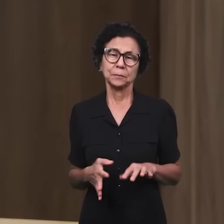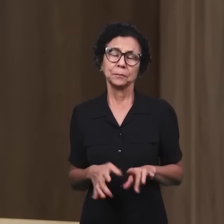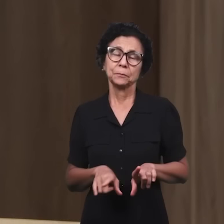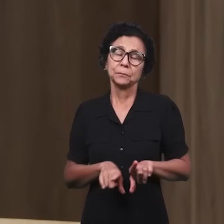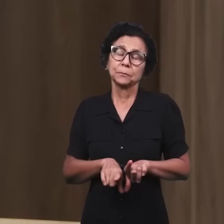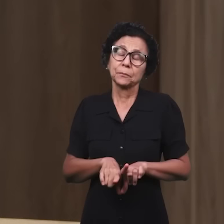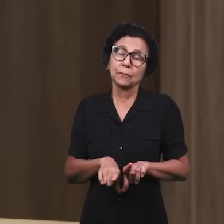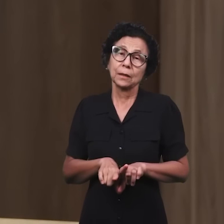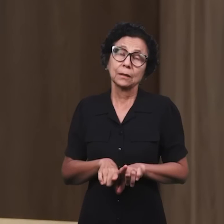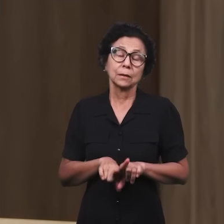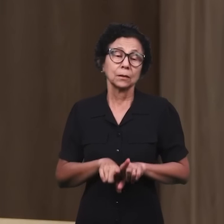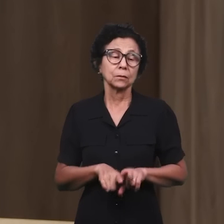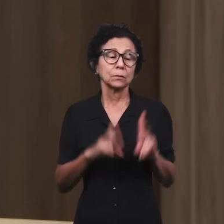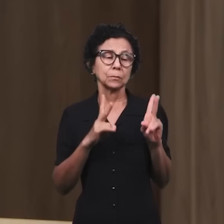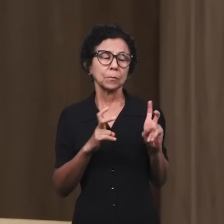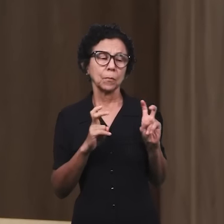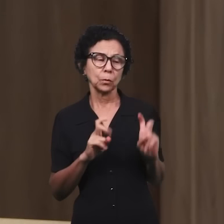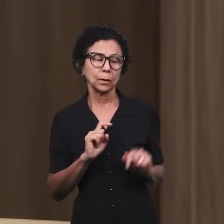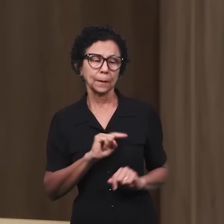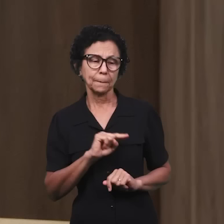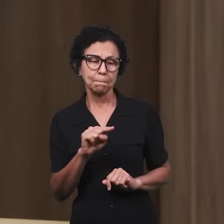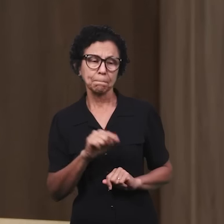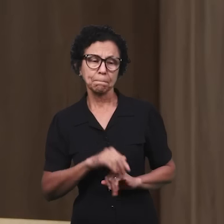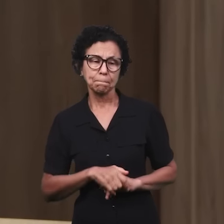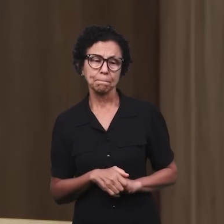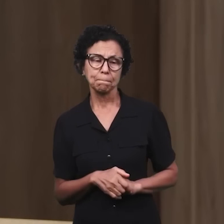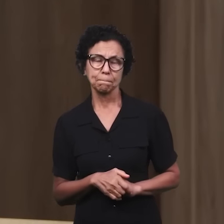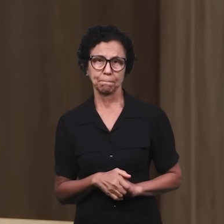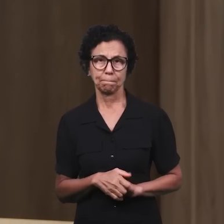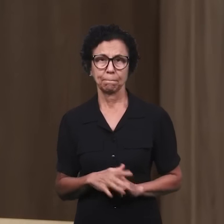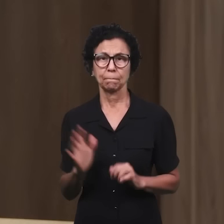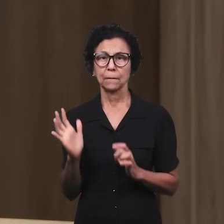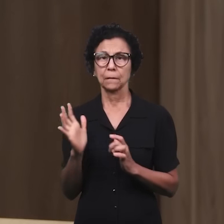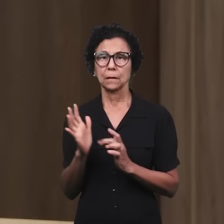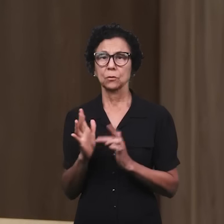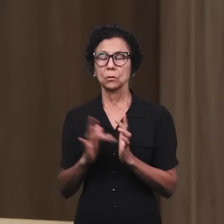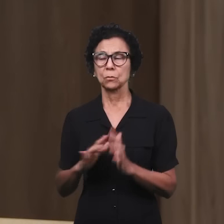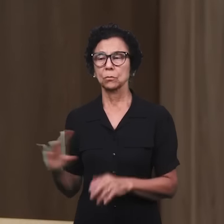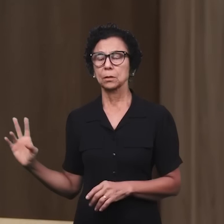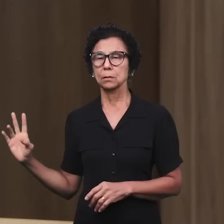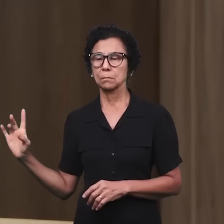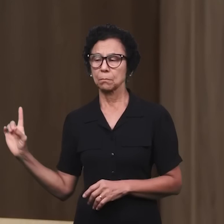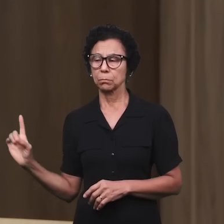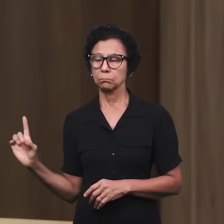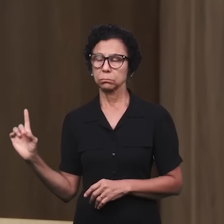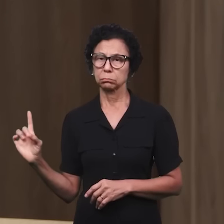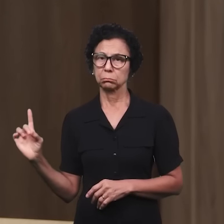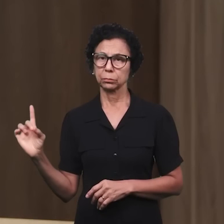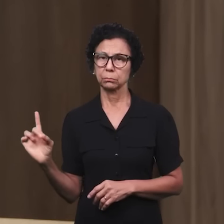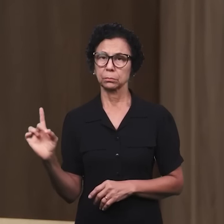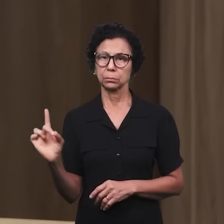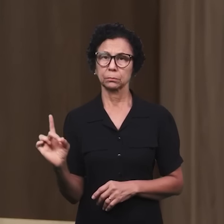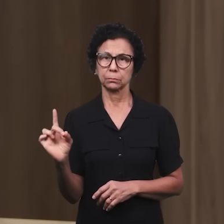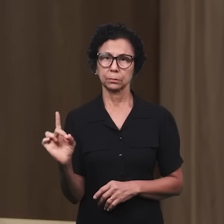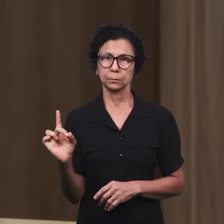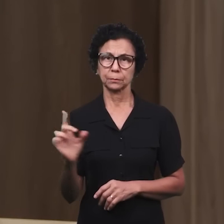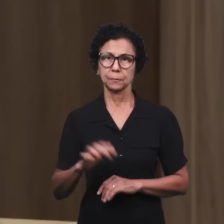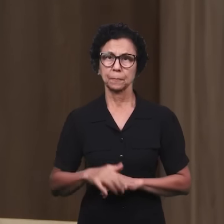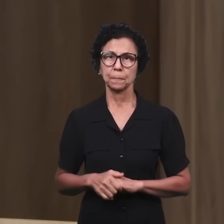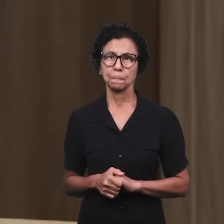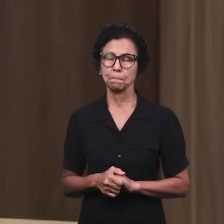ponto que a gente pode identificar aqui, ele estava a caminho. É um processo. Ele não estava mais